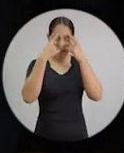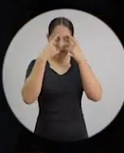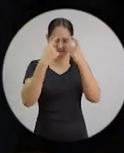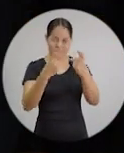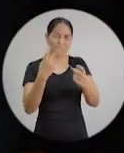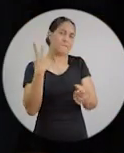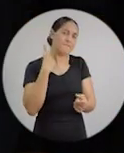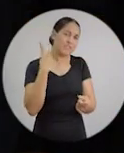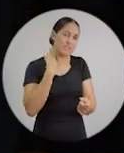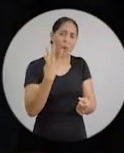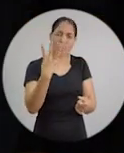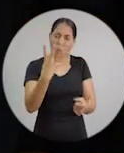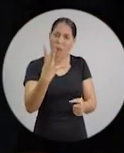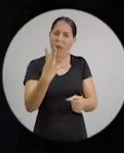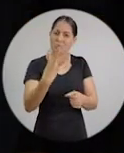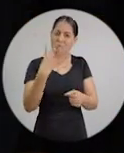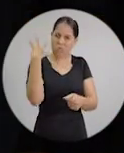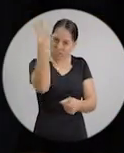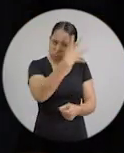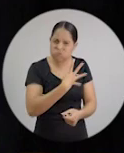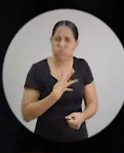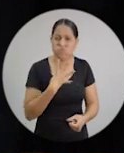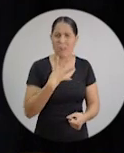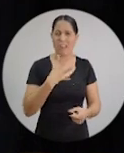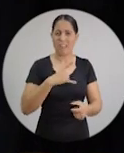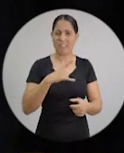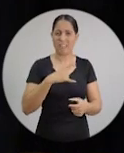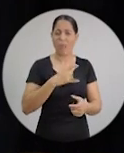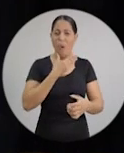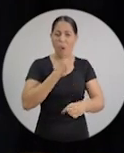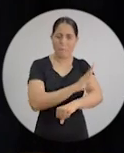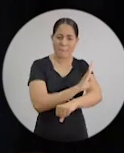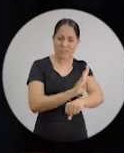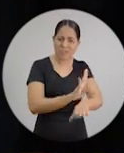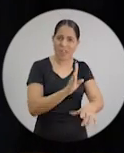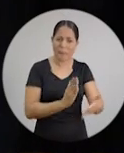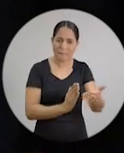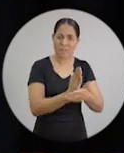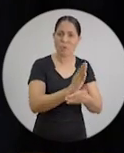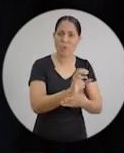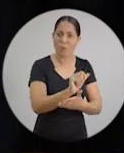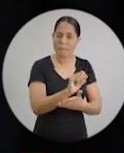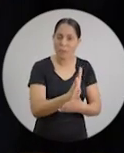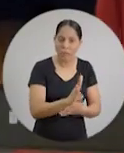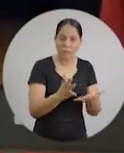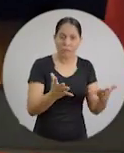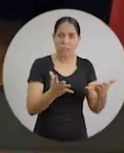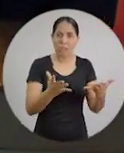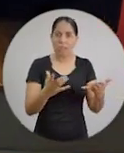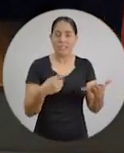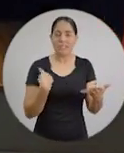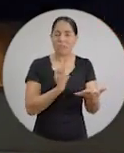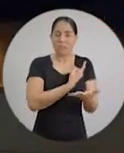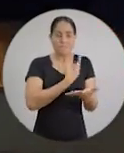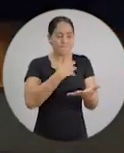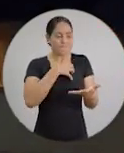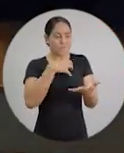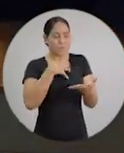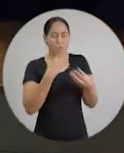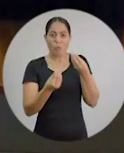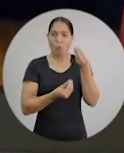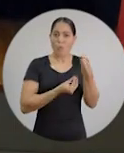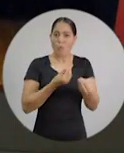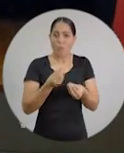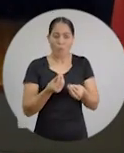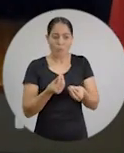que foi vítima de violência durante 4 horas seguidas por um bacharel em Direito que tinha acabado de passar no exame da ordem. E